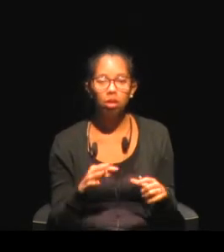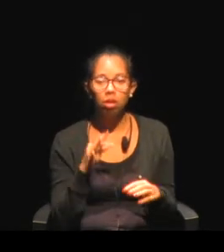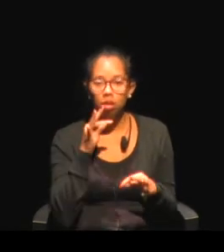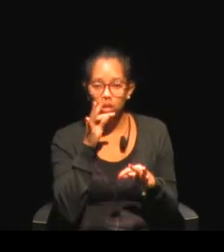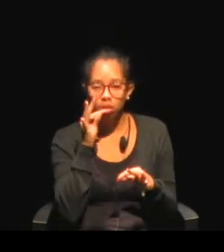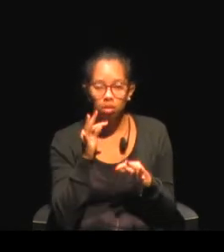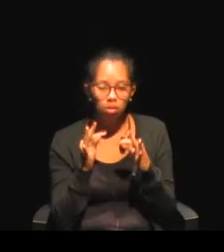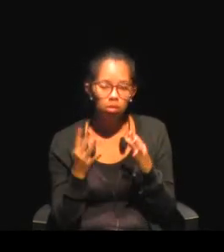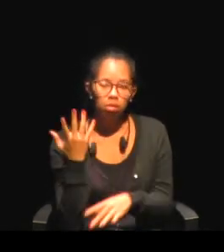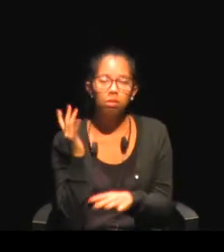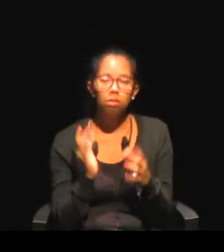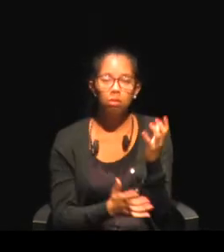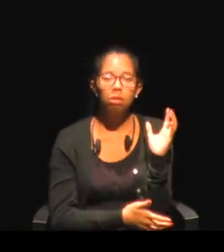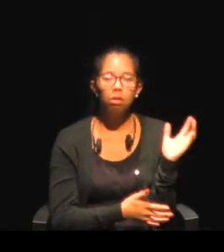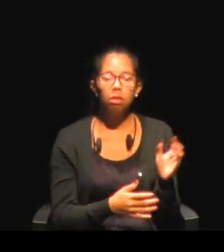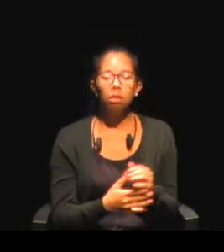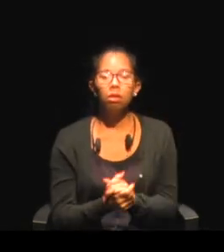grande jardim, né,